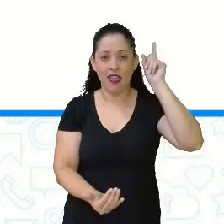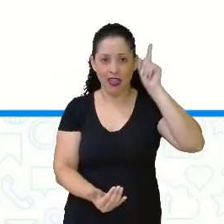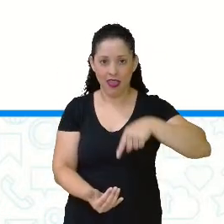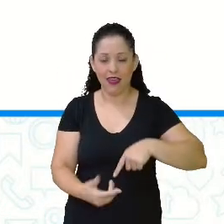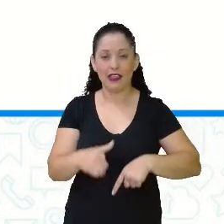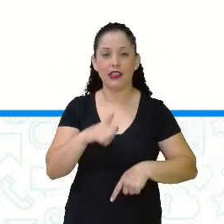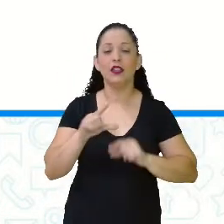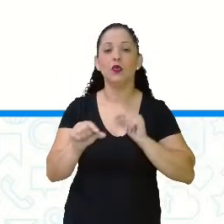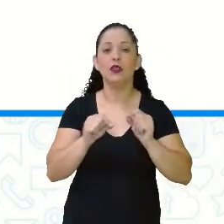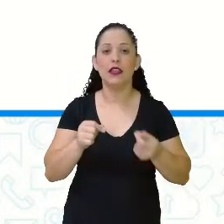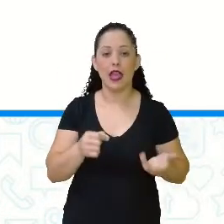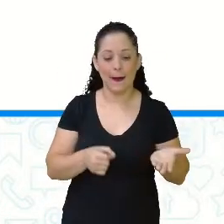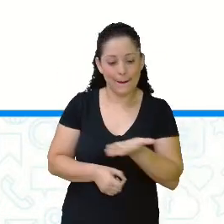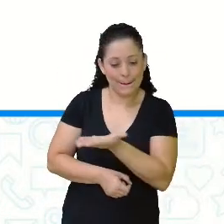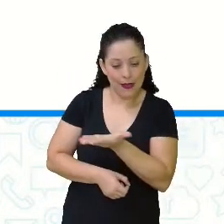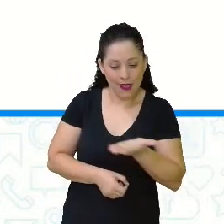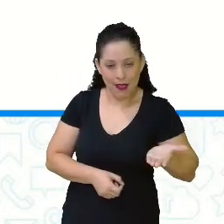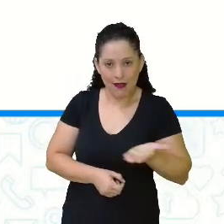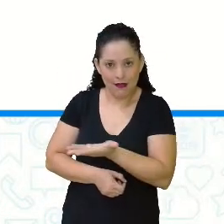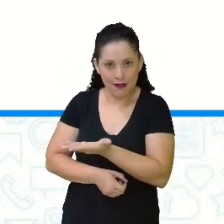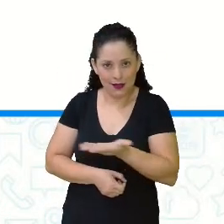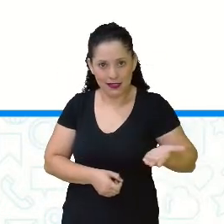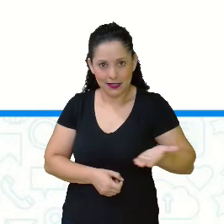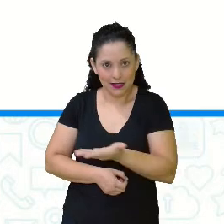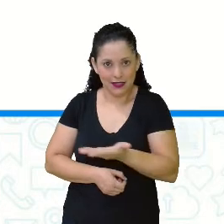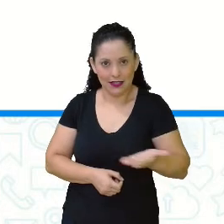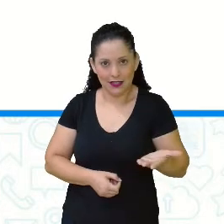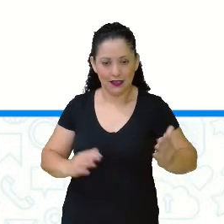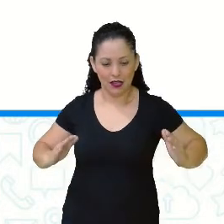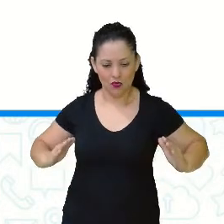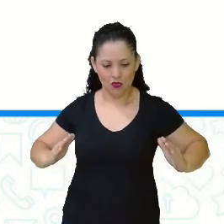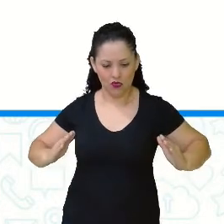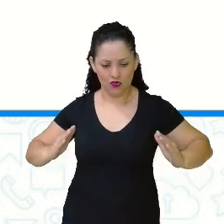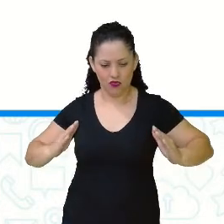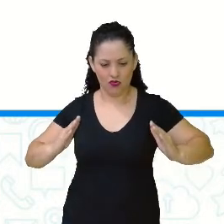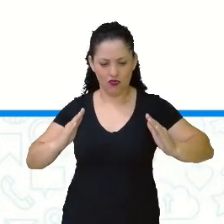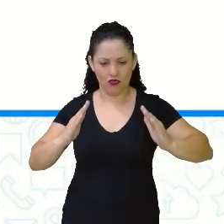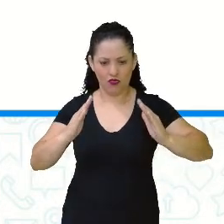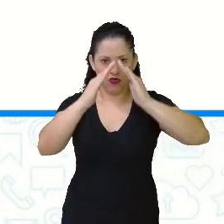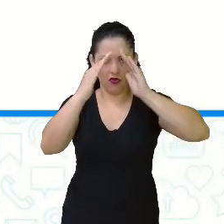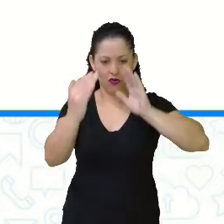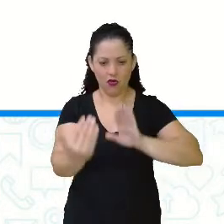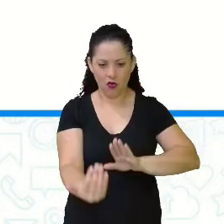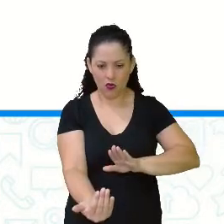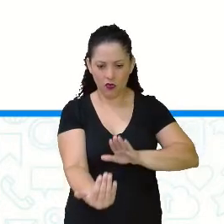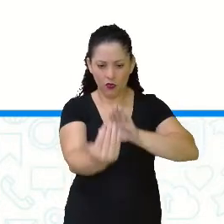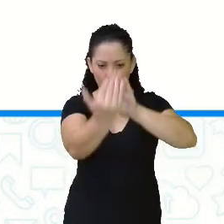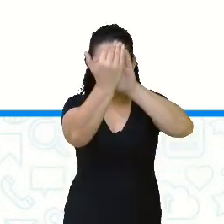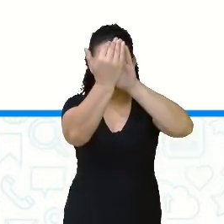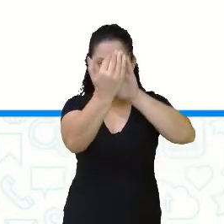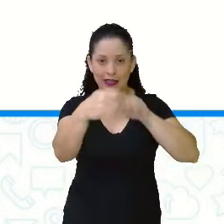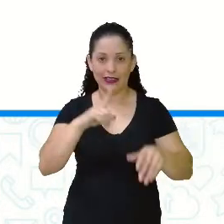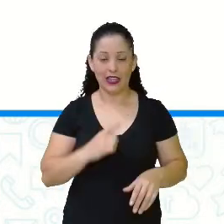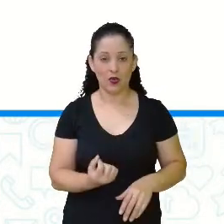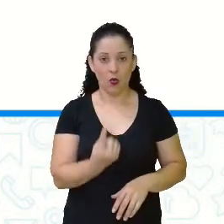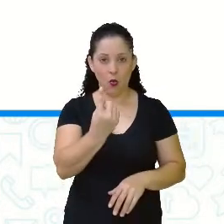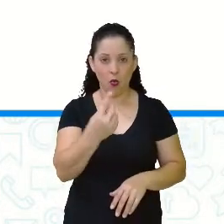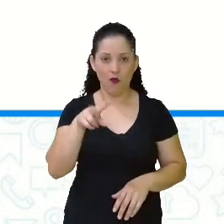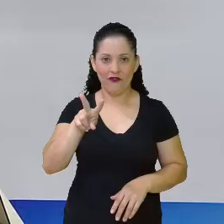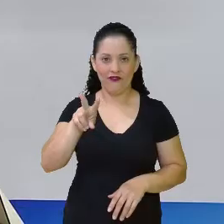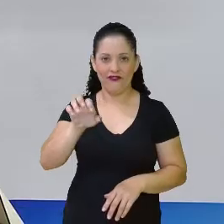polígono na base, faces triangulares e devem possuir um vértice em